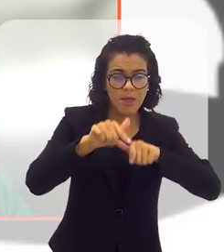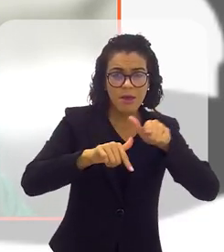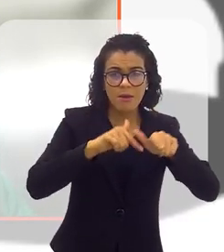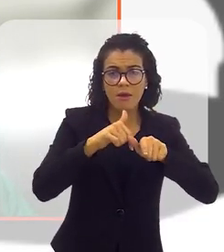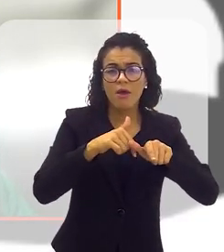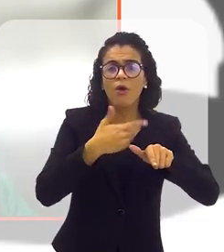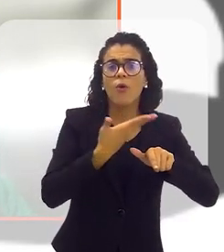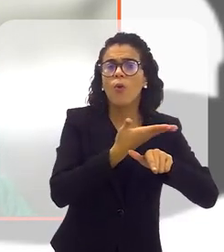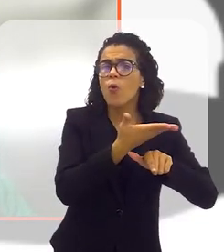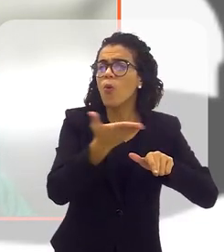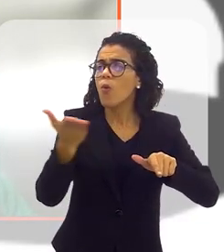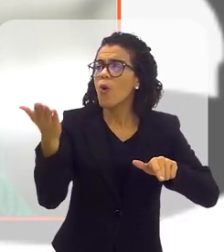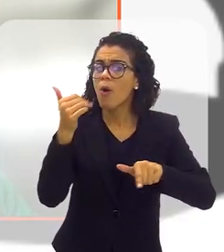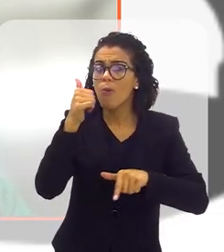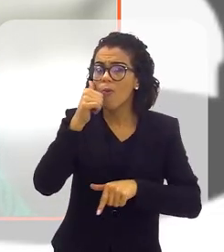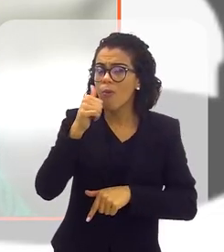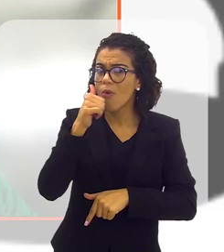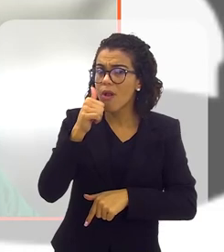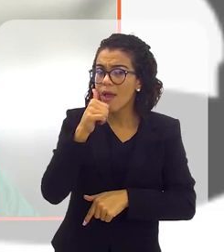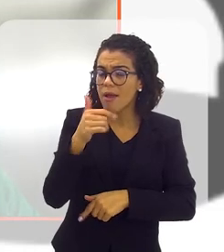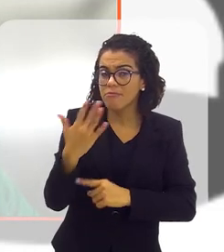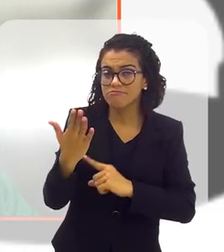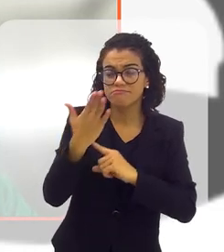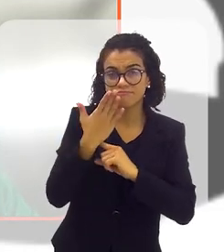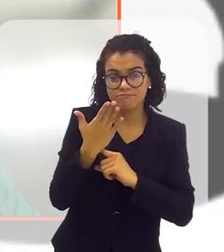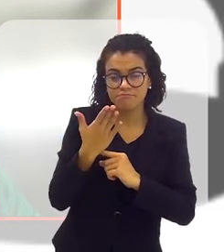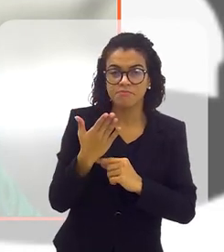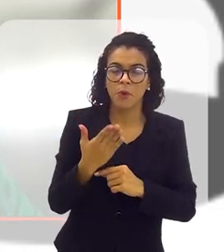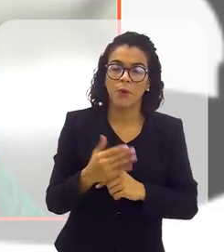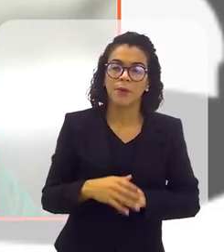com mulheres que o Bem Querer Mulher realiza,